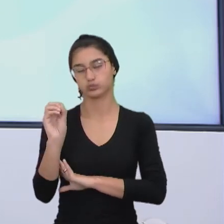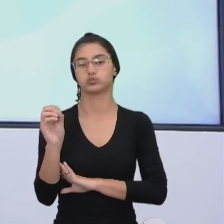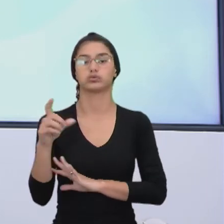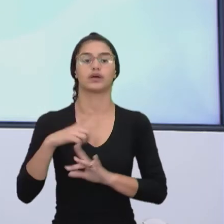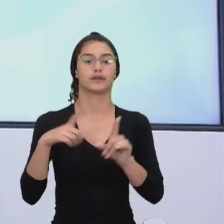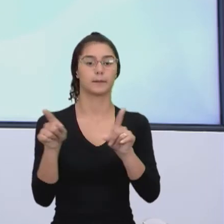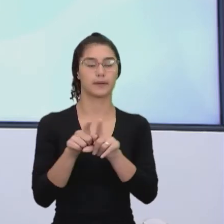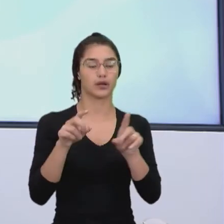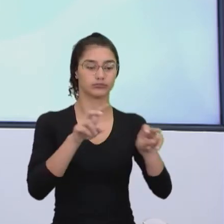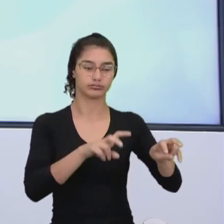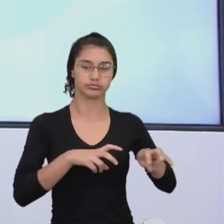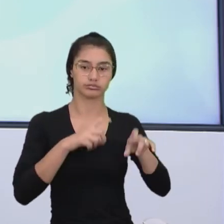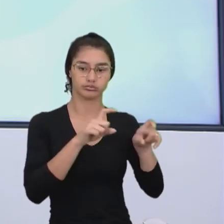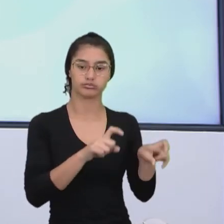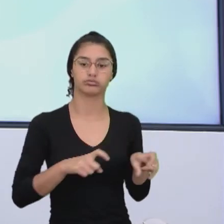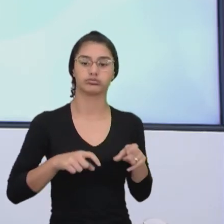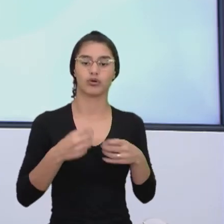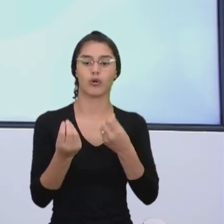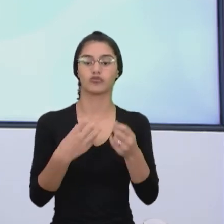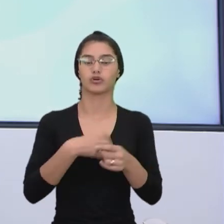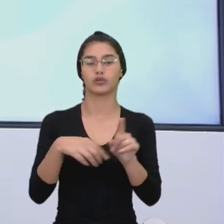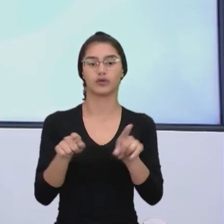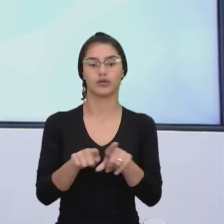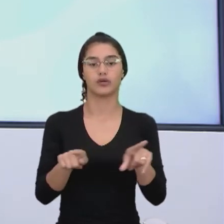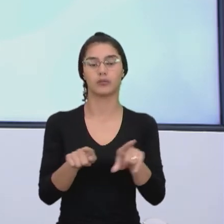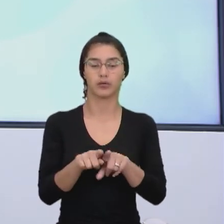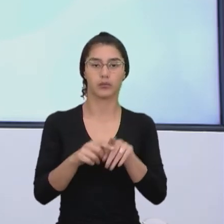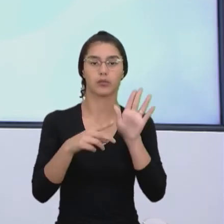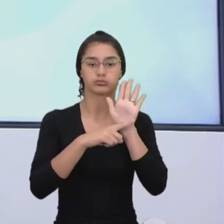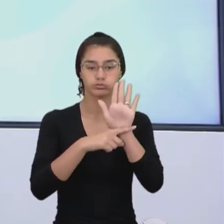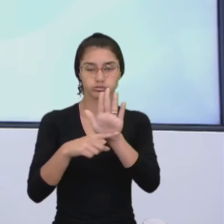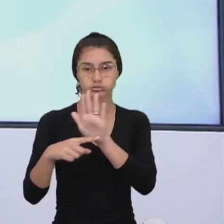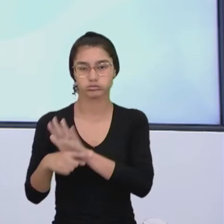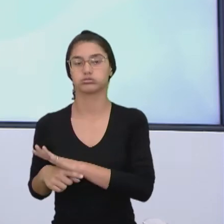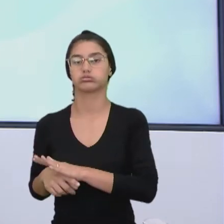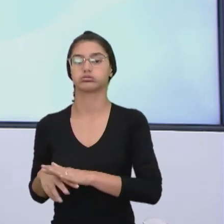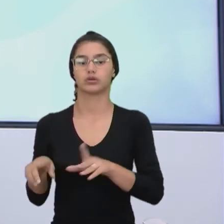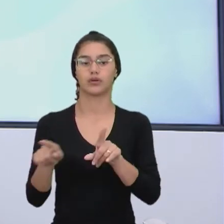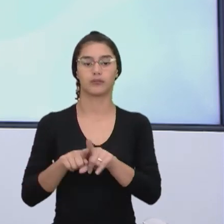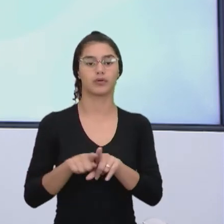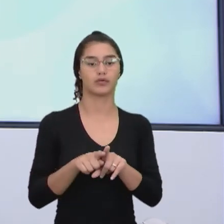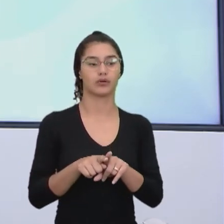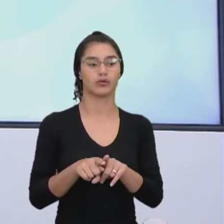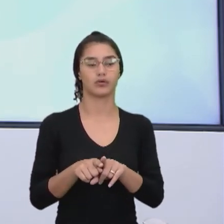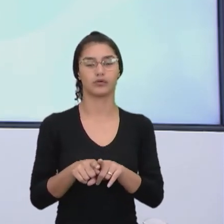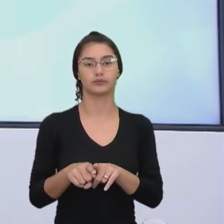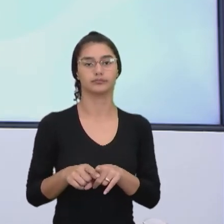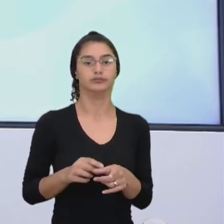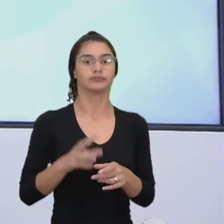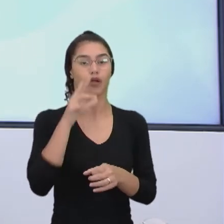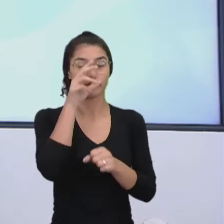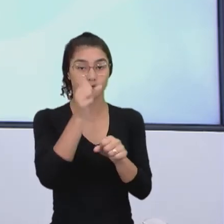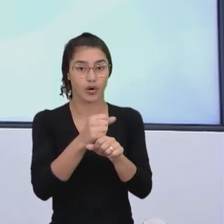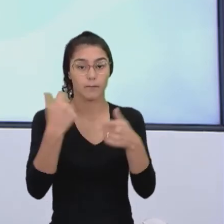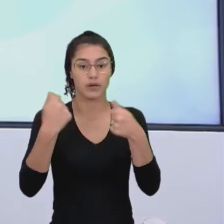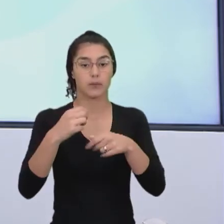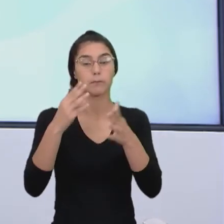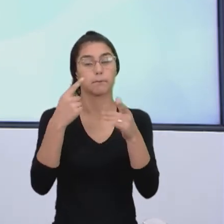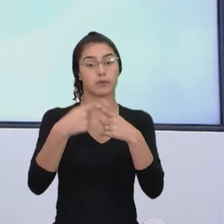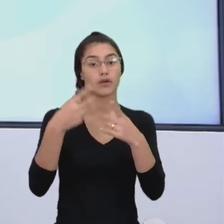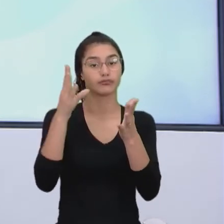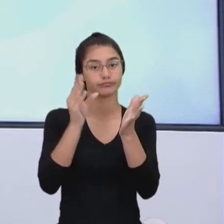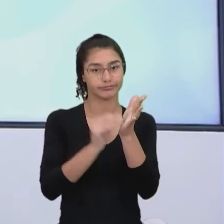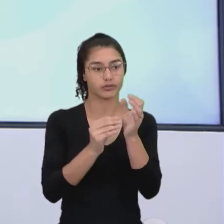da agricultura aí, né, como forma até de adubagem, hein, até para, né, dar uns nutrientes aí que às vezes falta aí